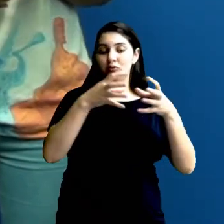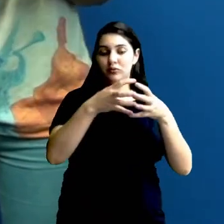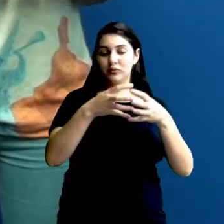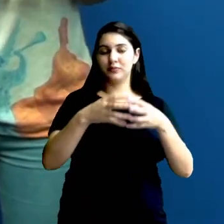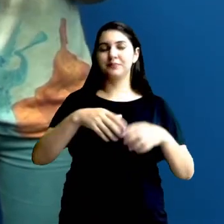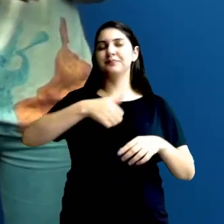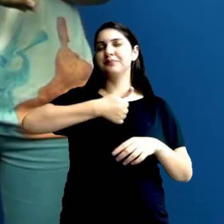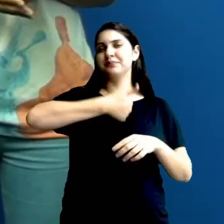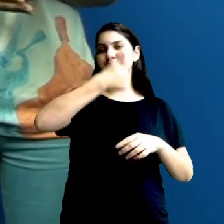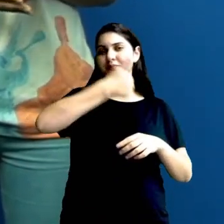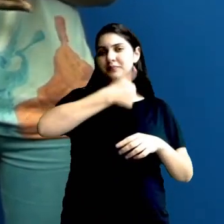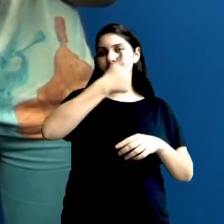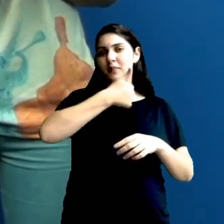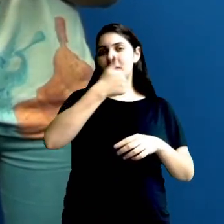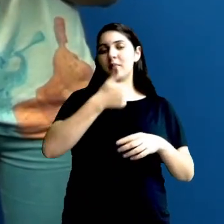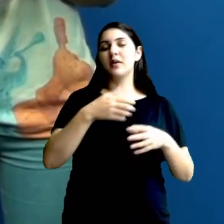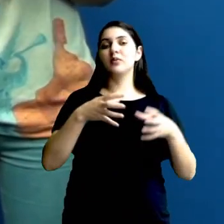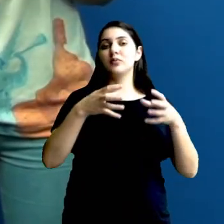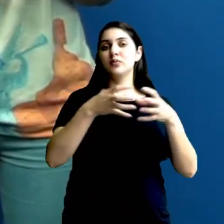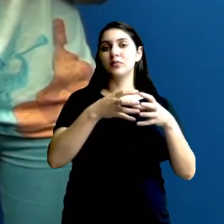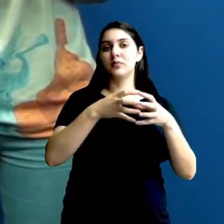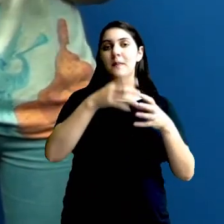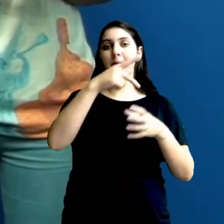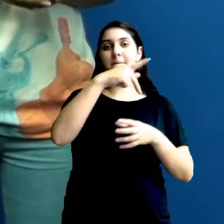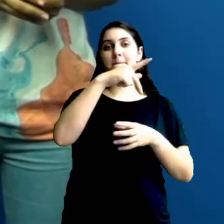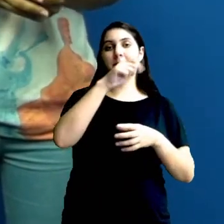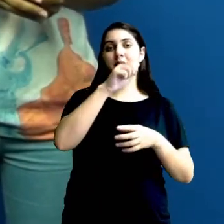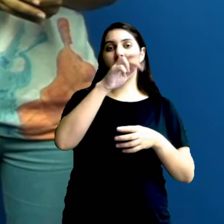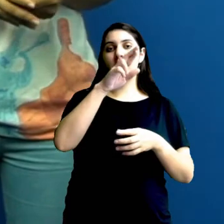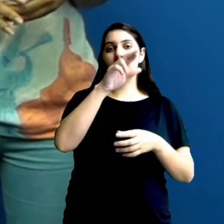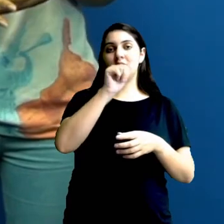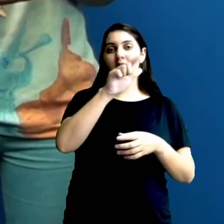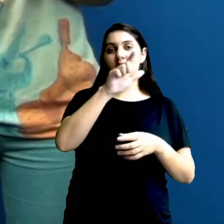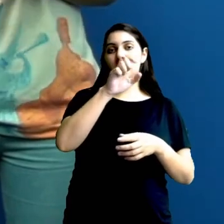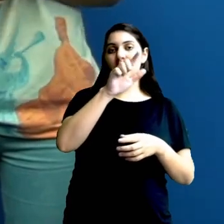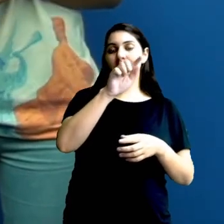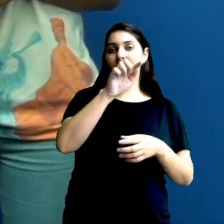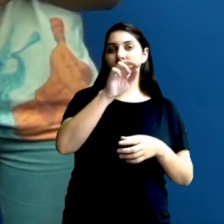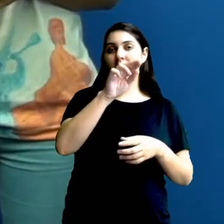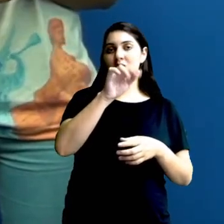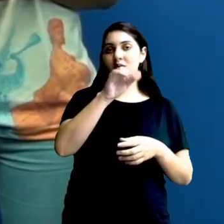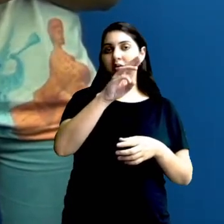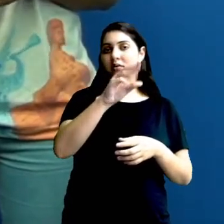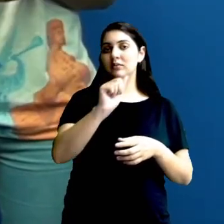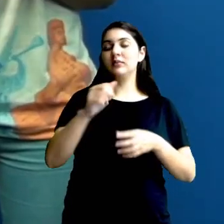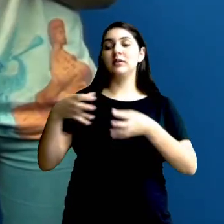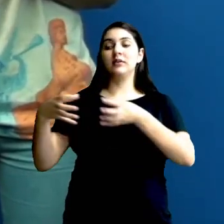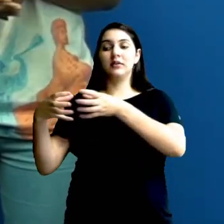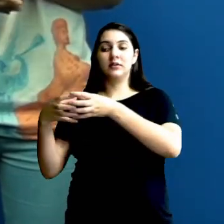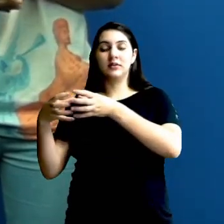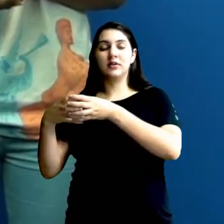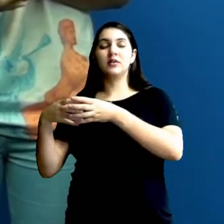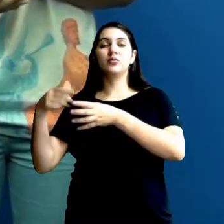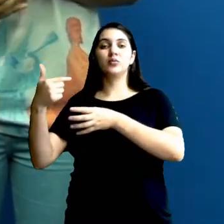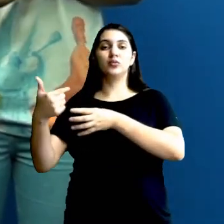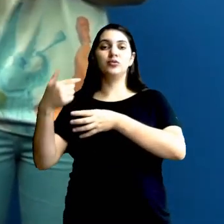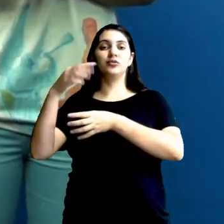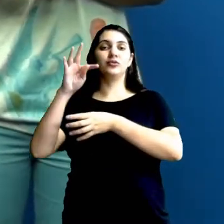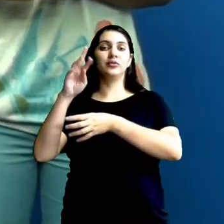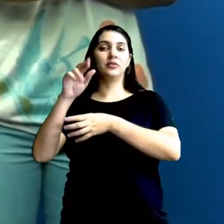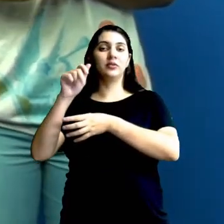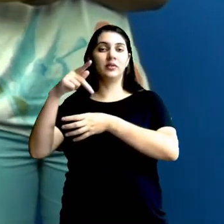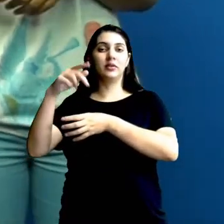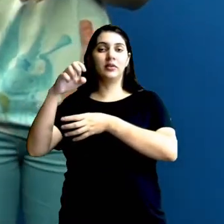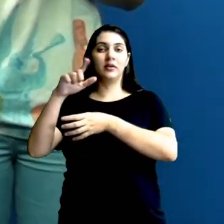grupos. O primeiro grupo é o grupo do paralelogramo e o segundo grupo é o grupo do trapézio.